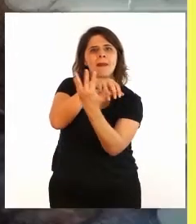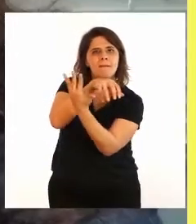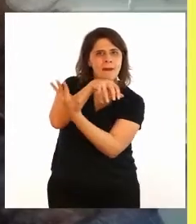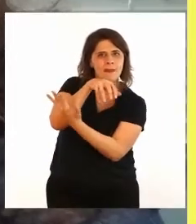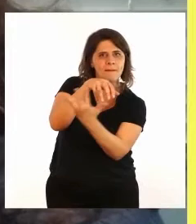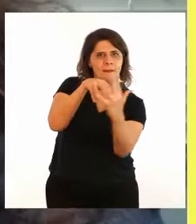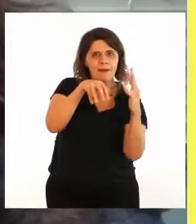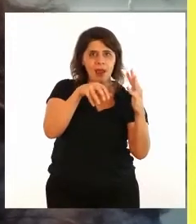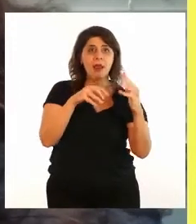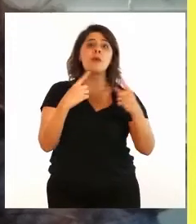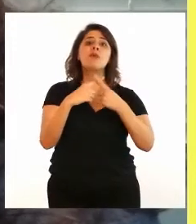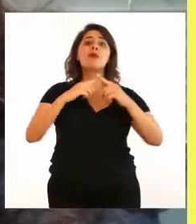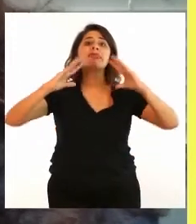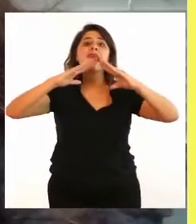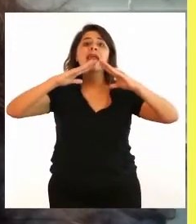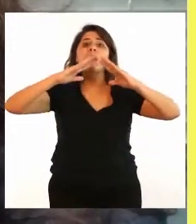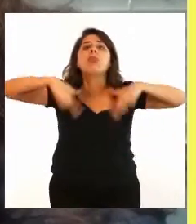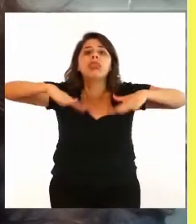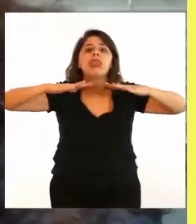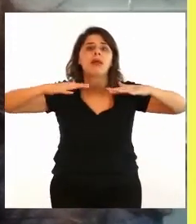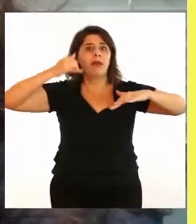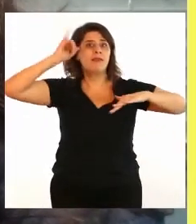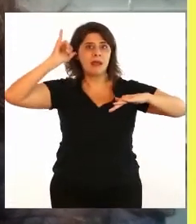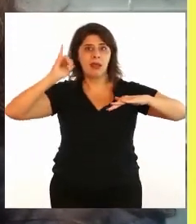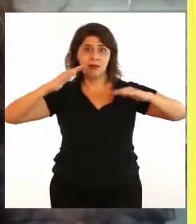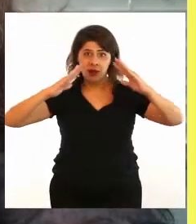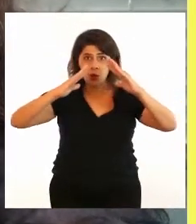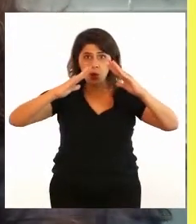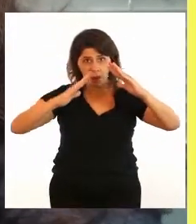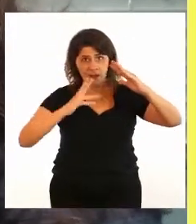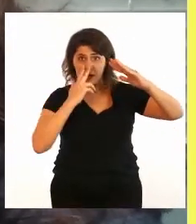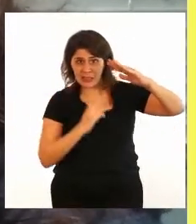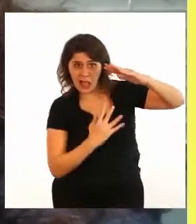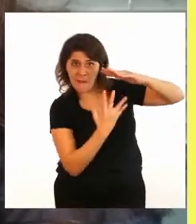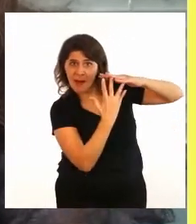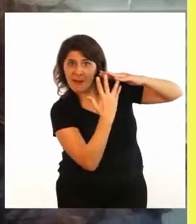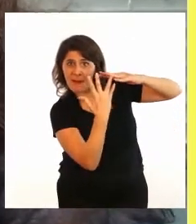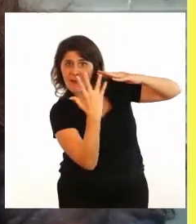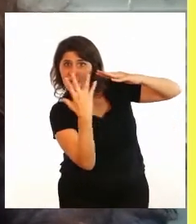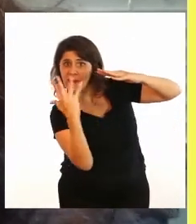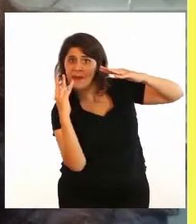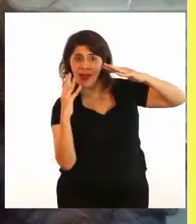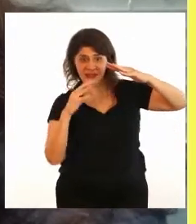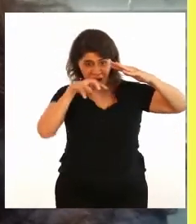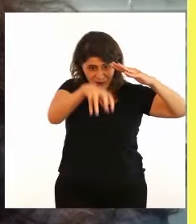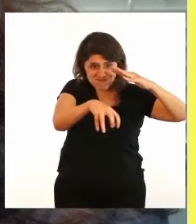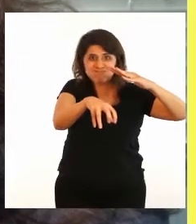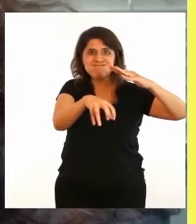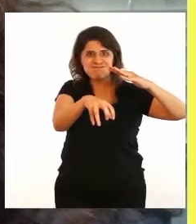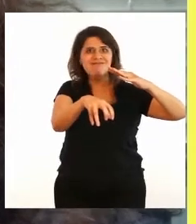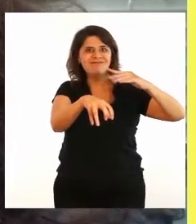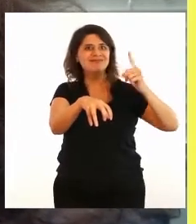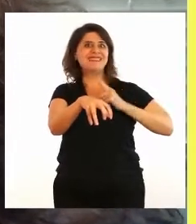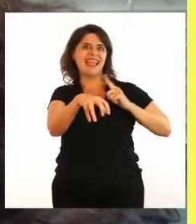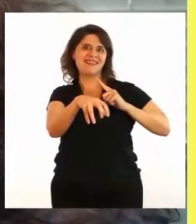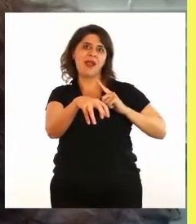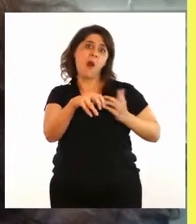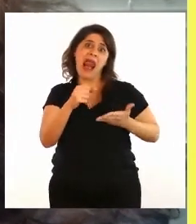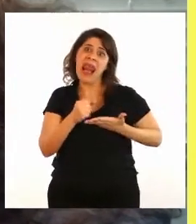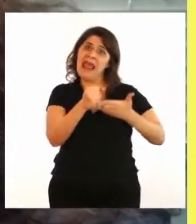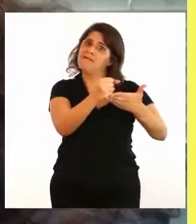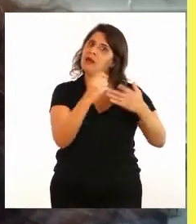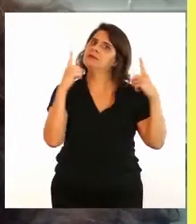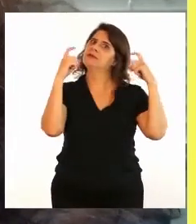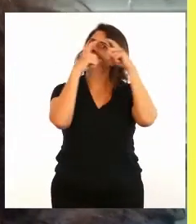de estacas em volta. Hoje em dia, até na foto lá, tá lá ele no meio das estacas todas. Então hoje em dia, até para tirar vai